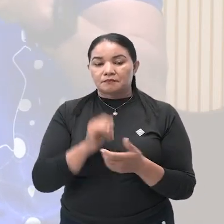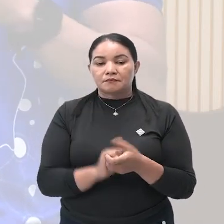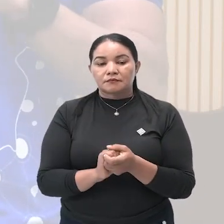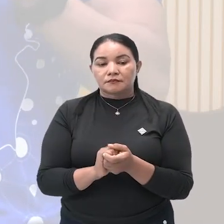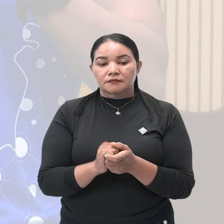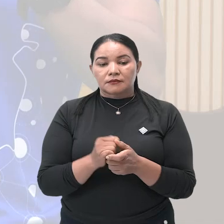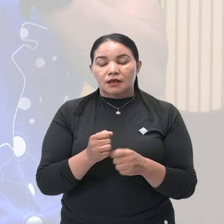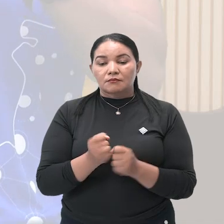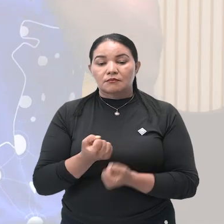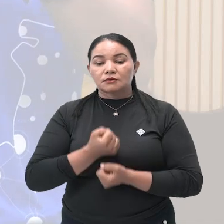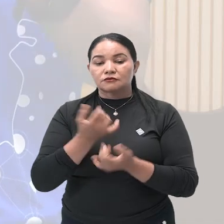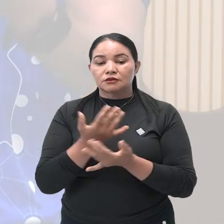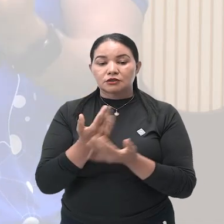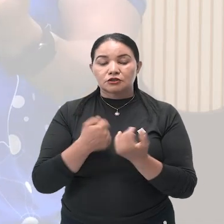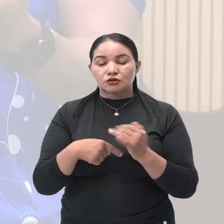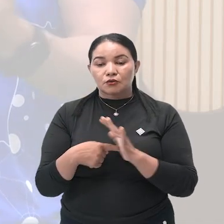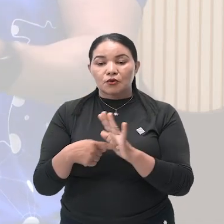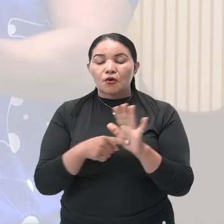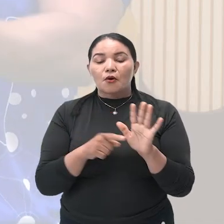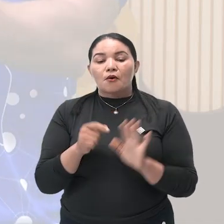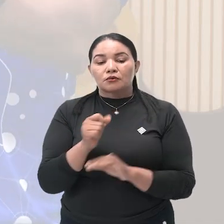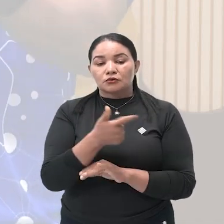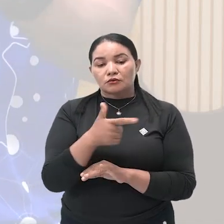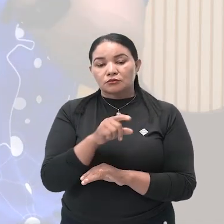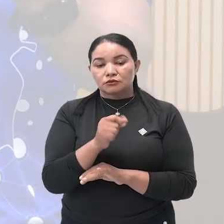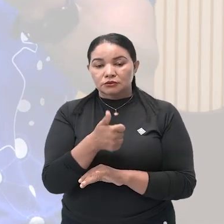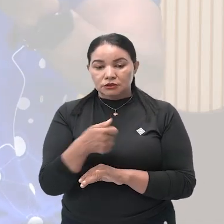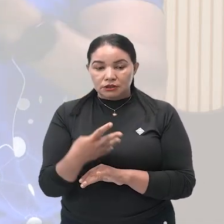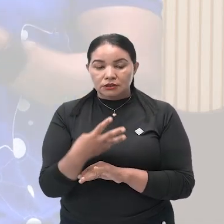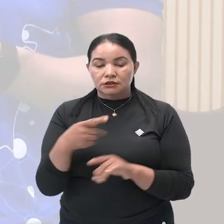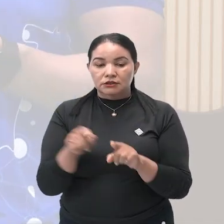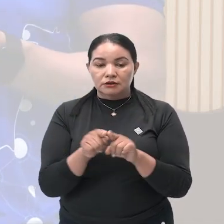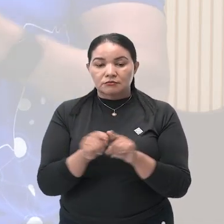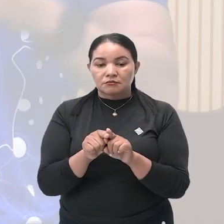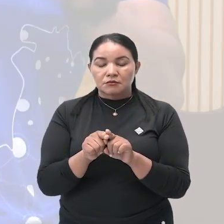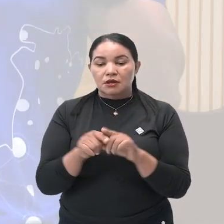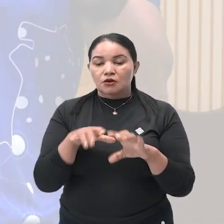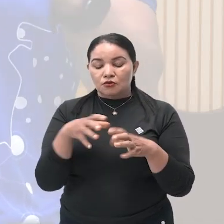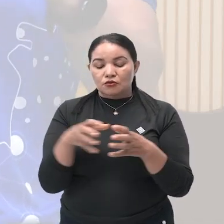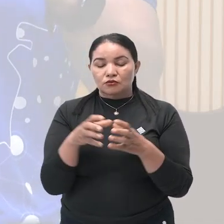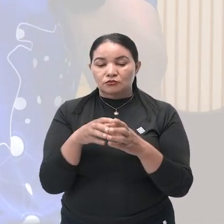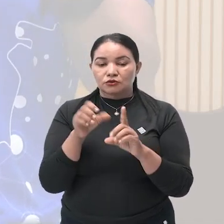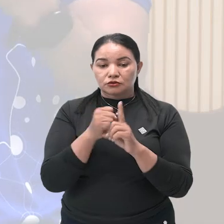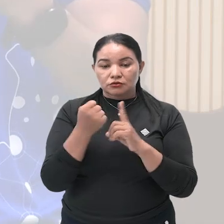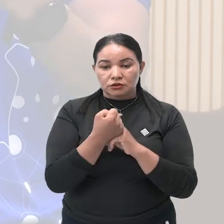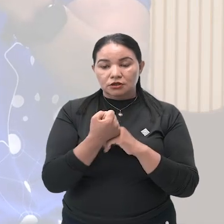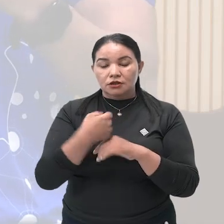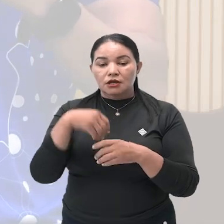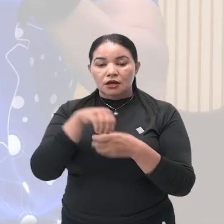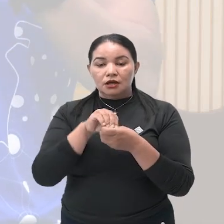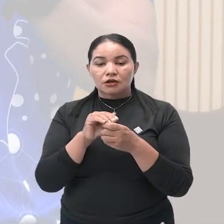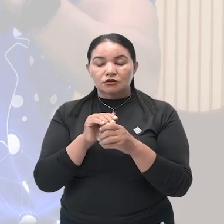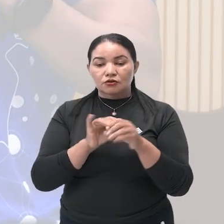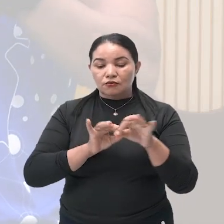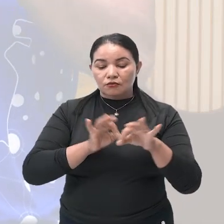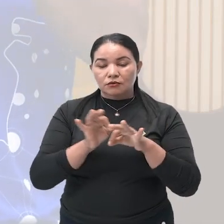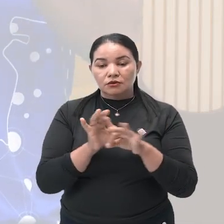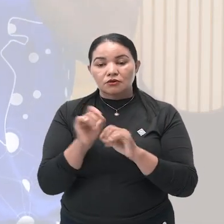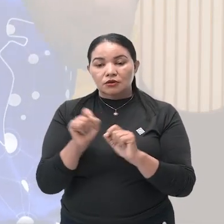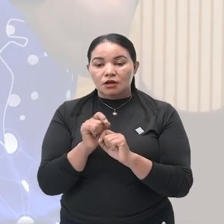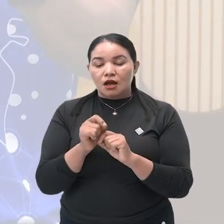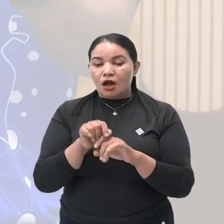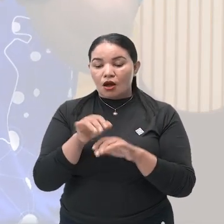foram um marco ali nos movimentos sociais organizados ali em rede, onde as pessoas vão lá, se juntam e saem para